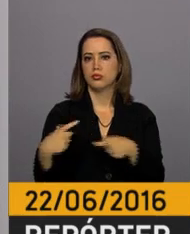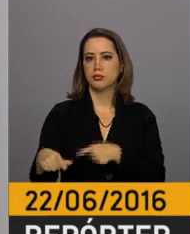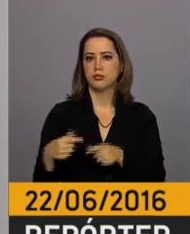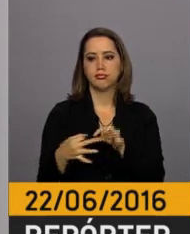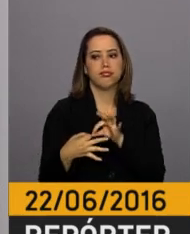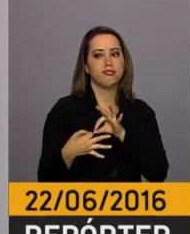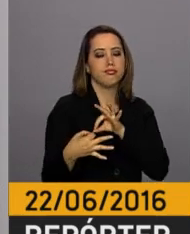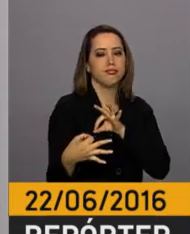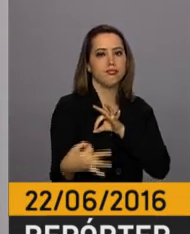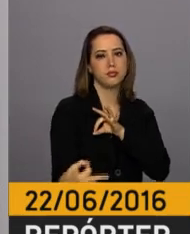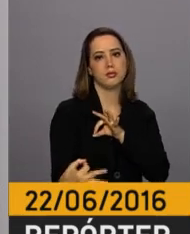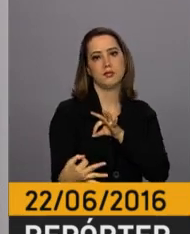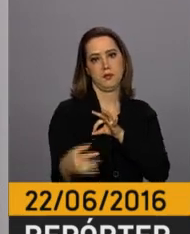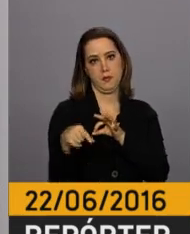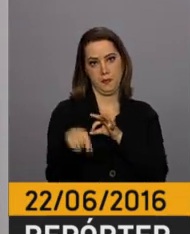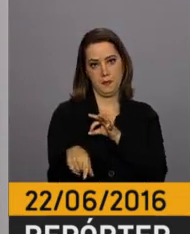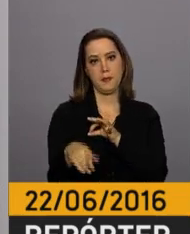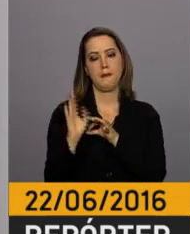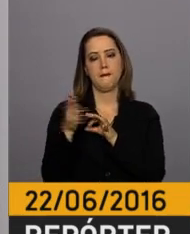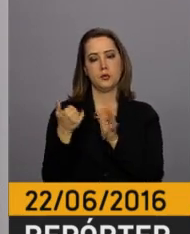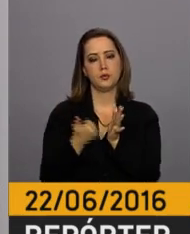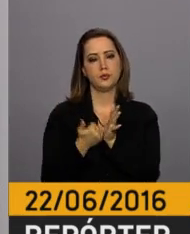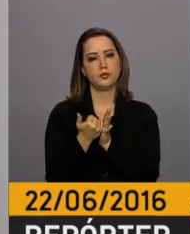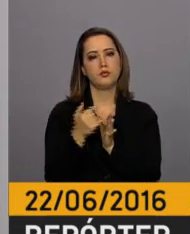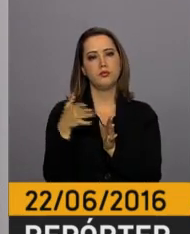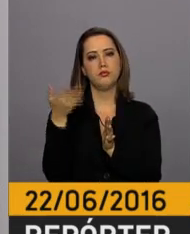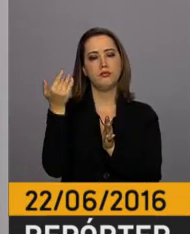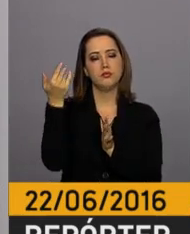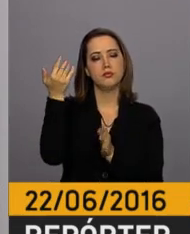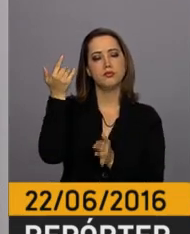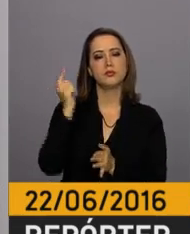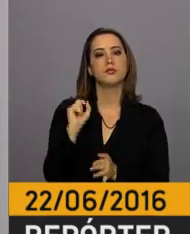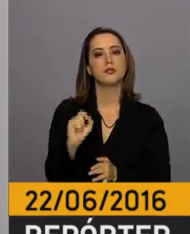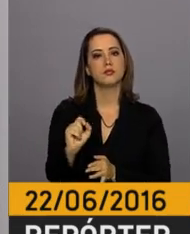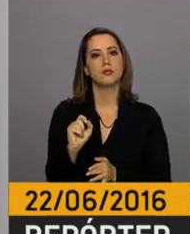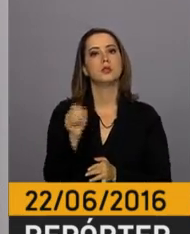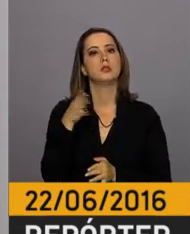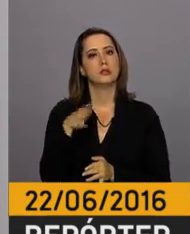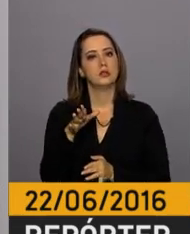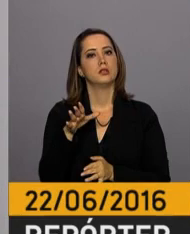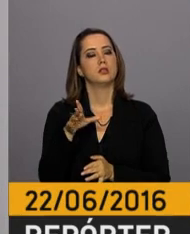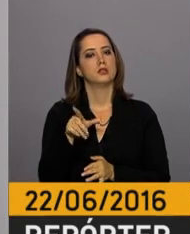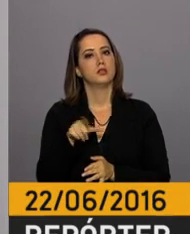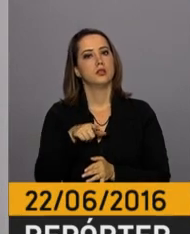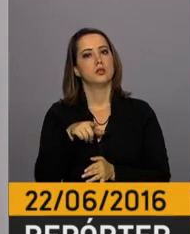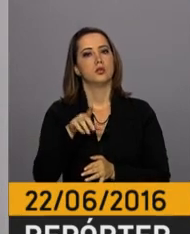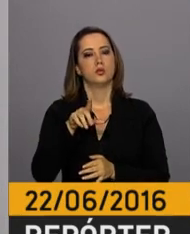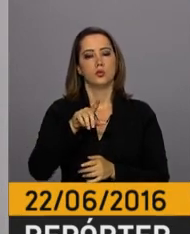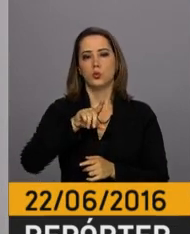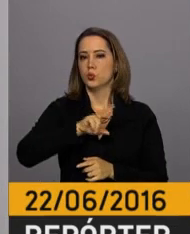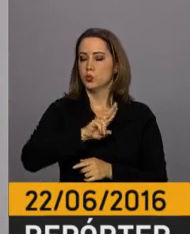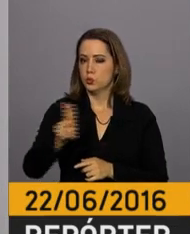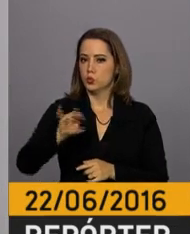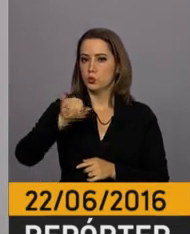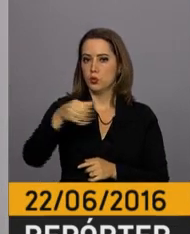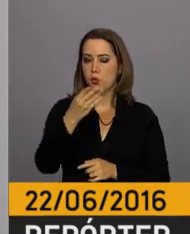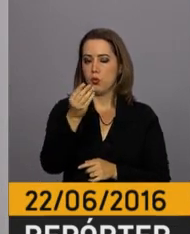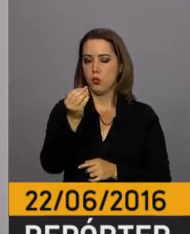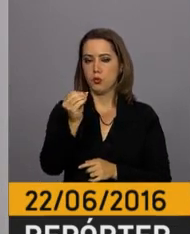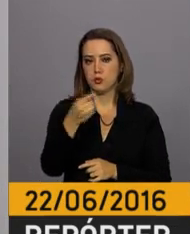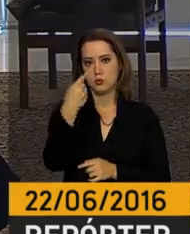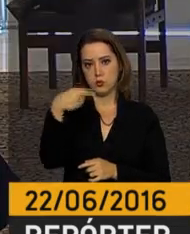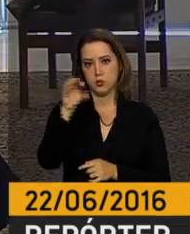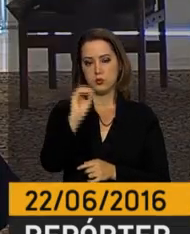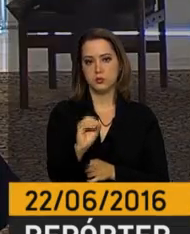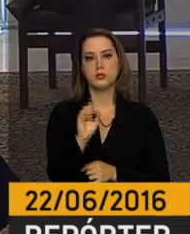Pátria brasileira isso começou com a figura heróica eh embora muito modesta de João Augusto Teixeira de Freitas